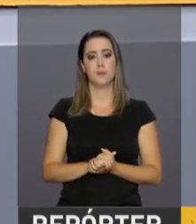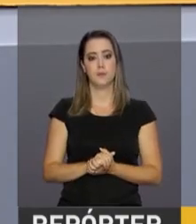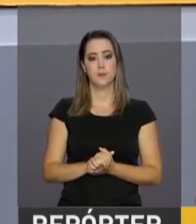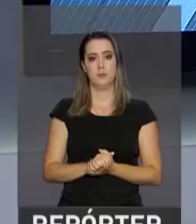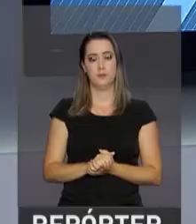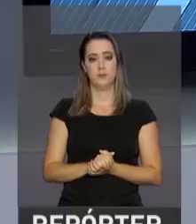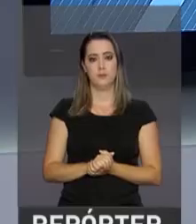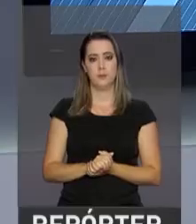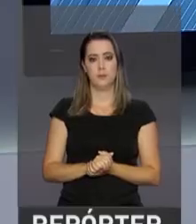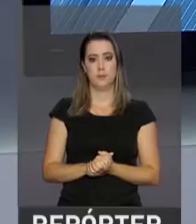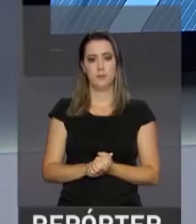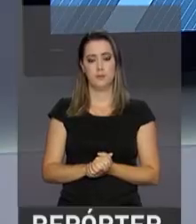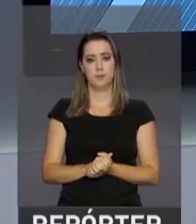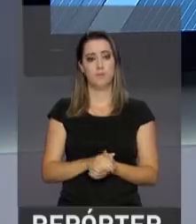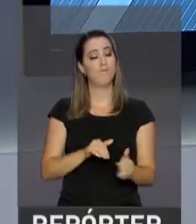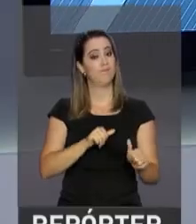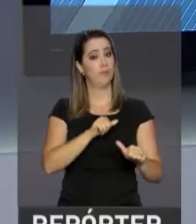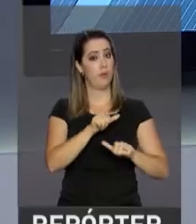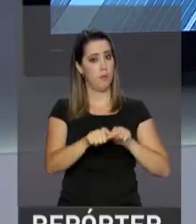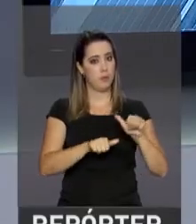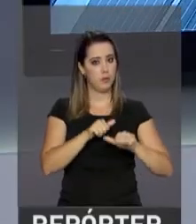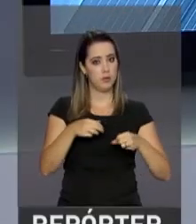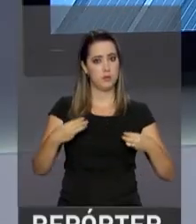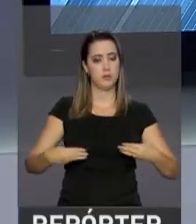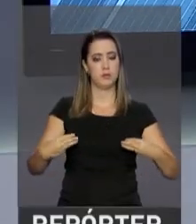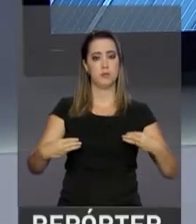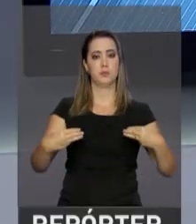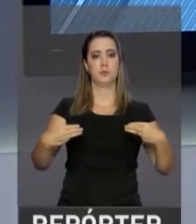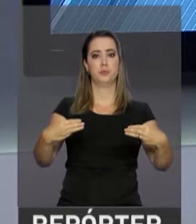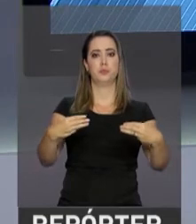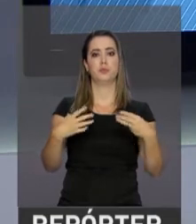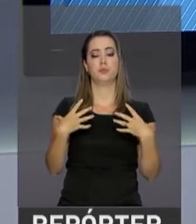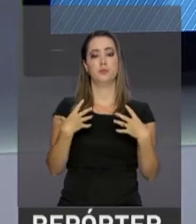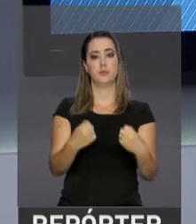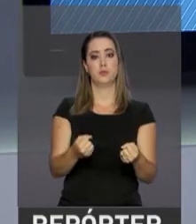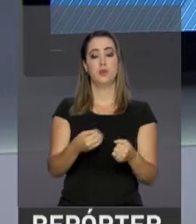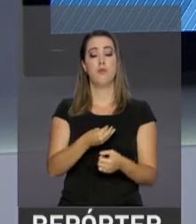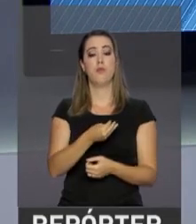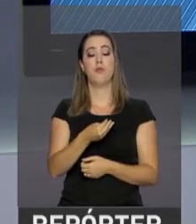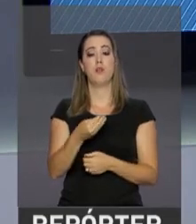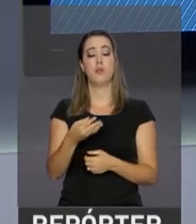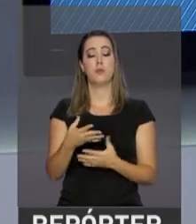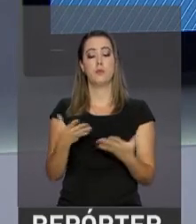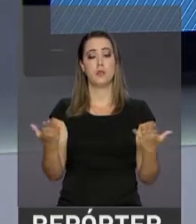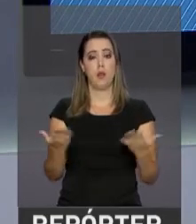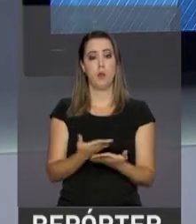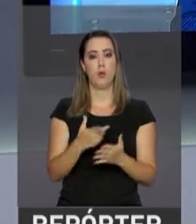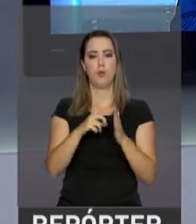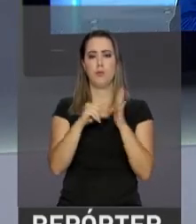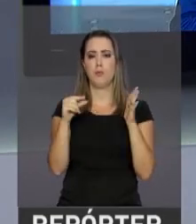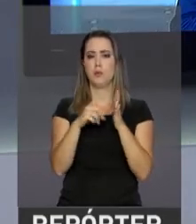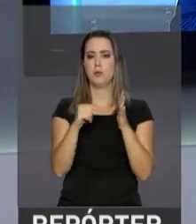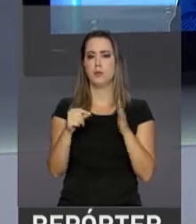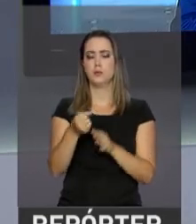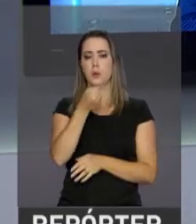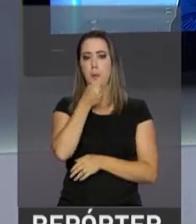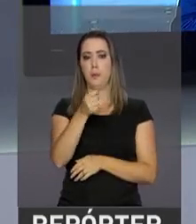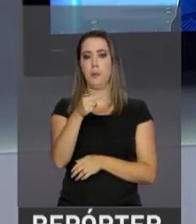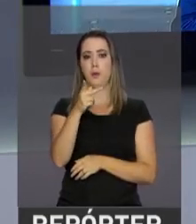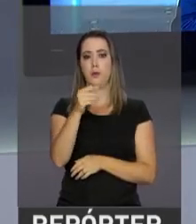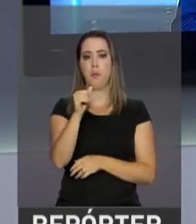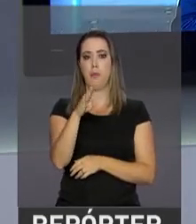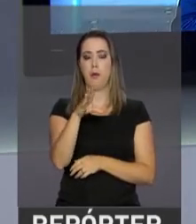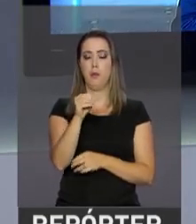Suplementar. Mudanças na esplanada dos ministérios. Nós vamos ao Palácio do Planalto, onde o repórter Pablo Mundim tem